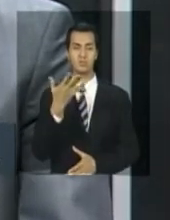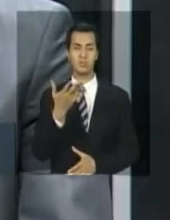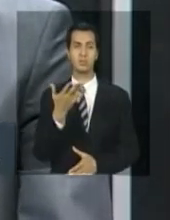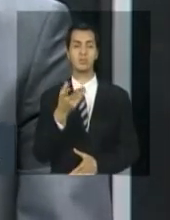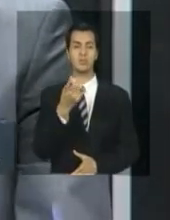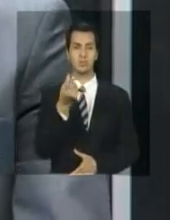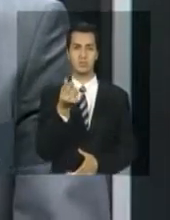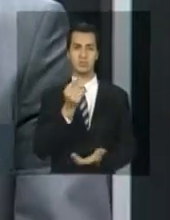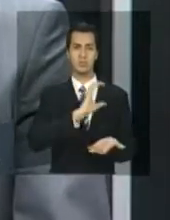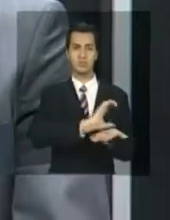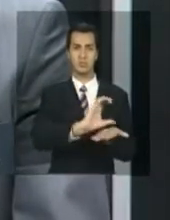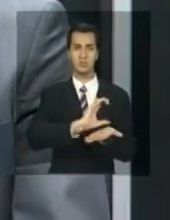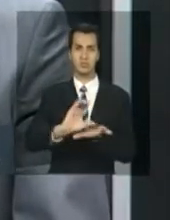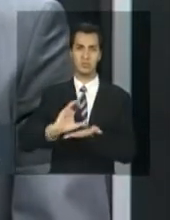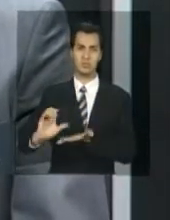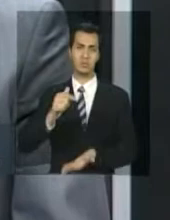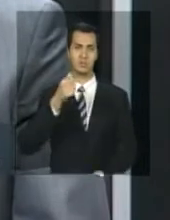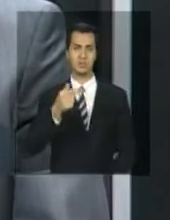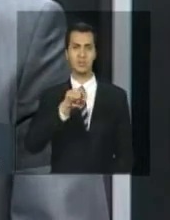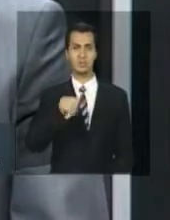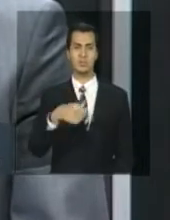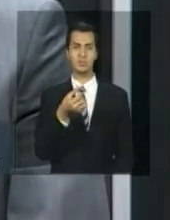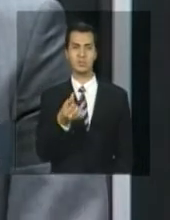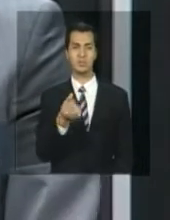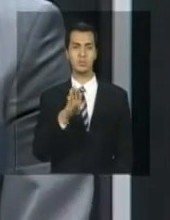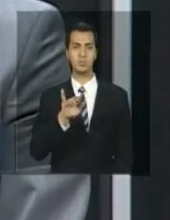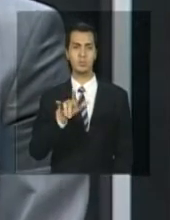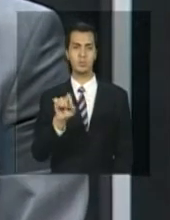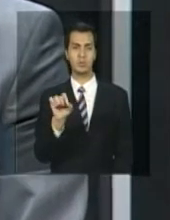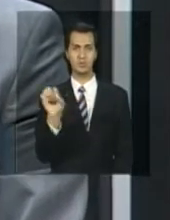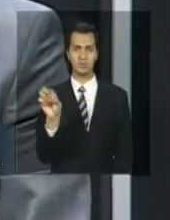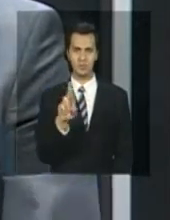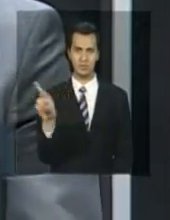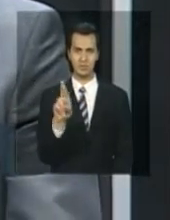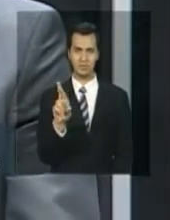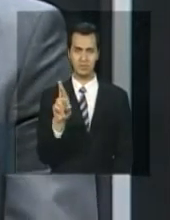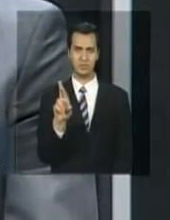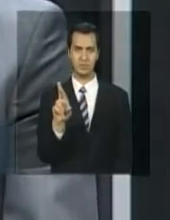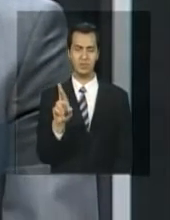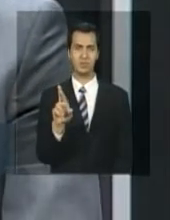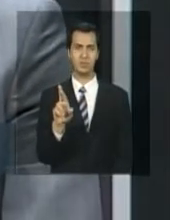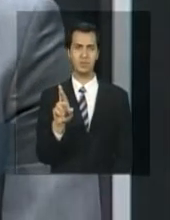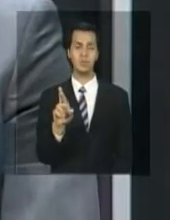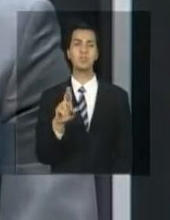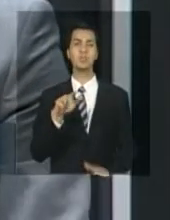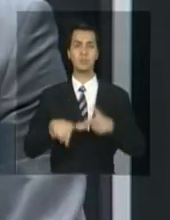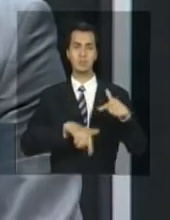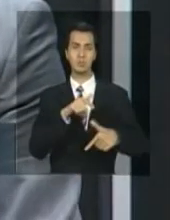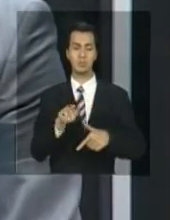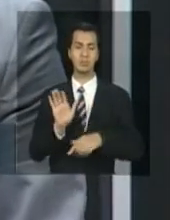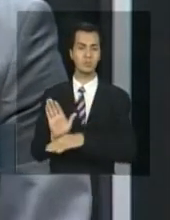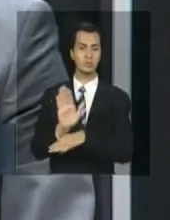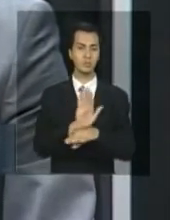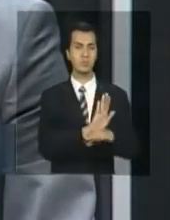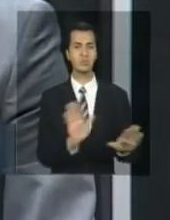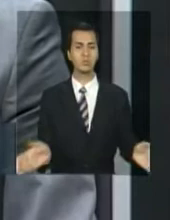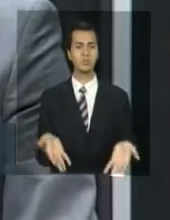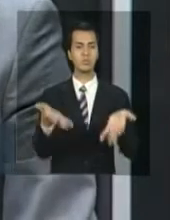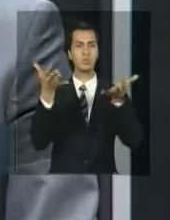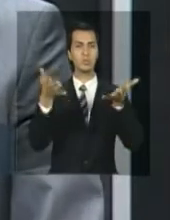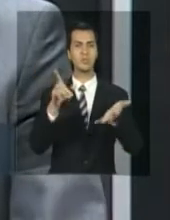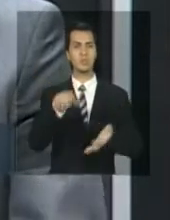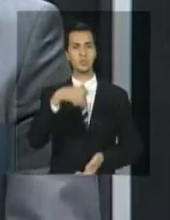serão investidos 7,6 bilhões até 2014 em ações de apoio e estímulo às